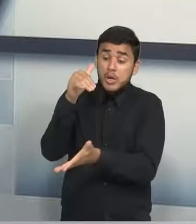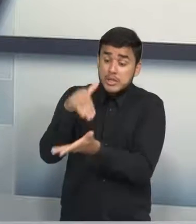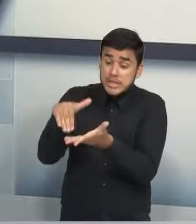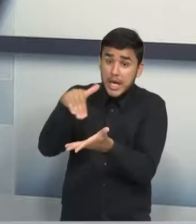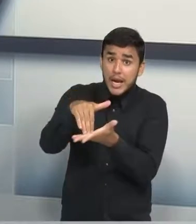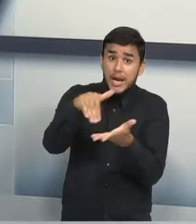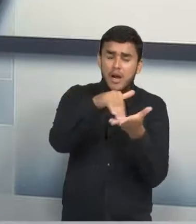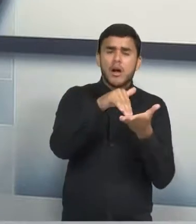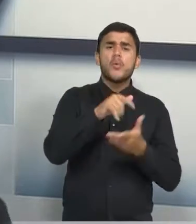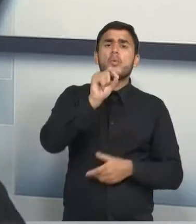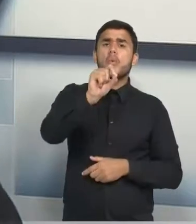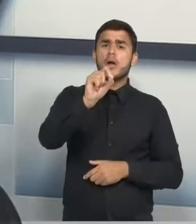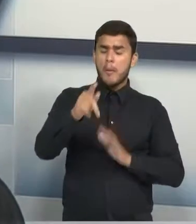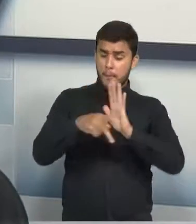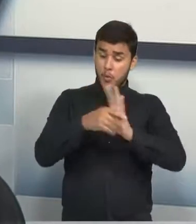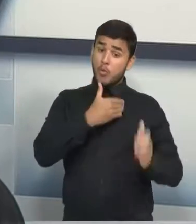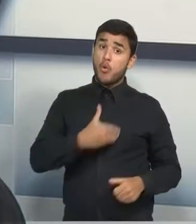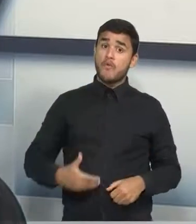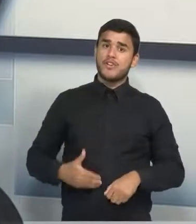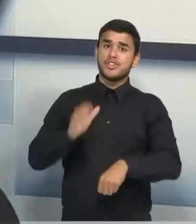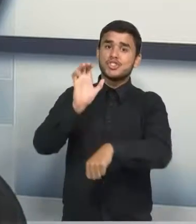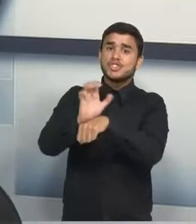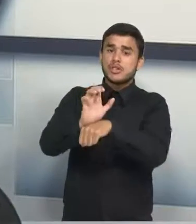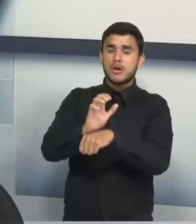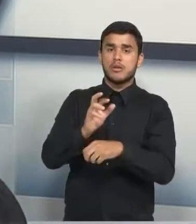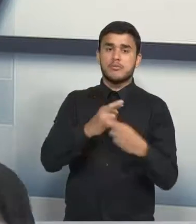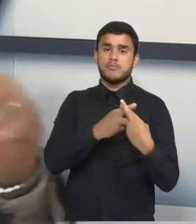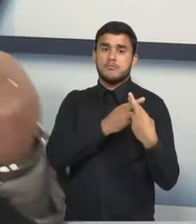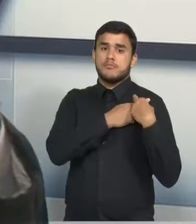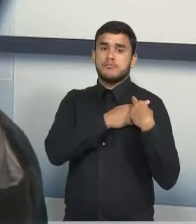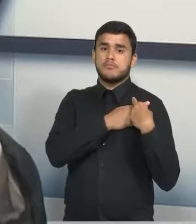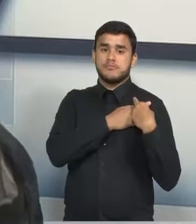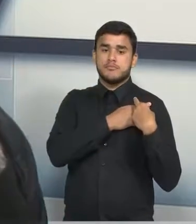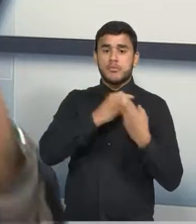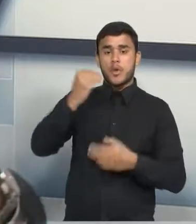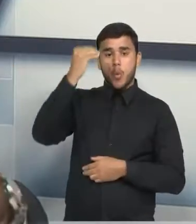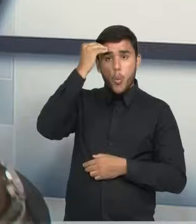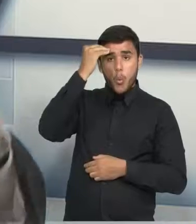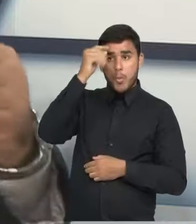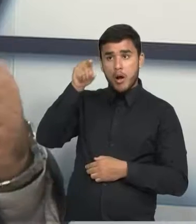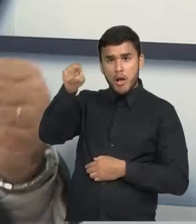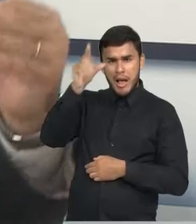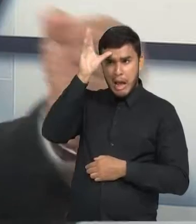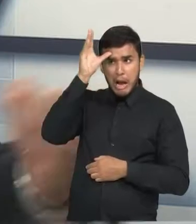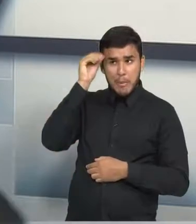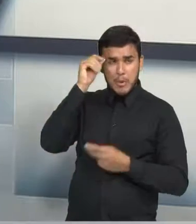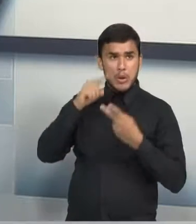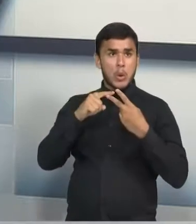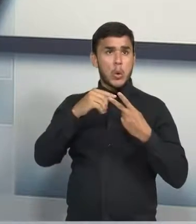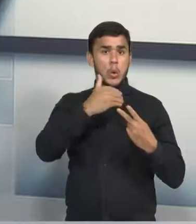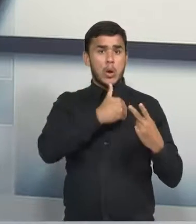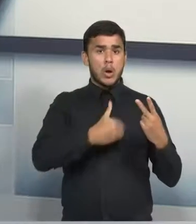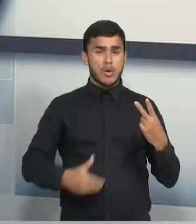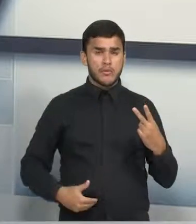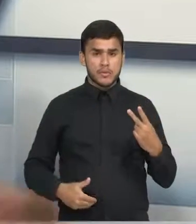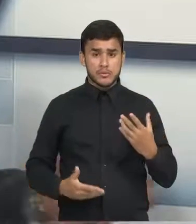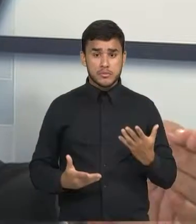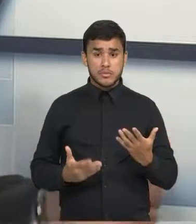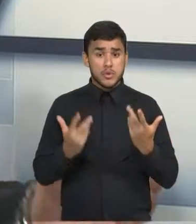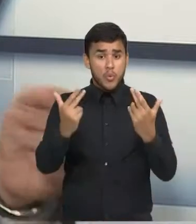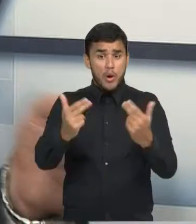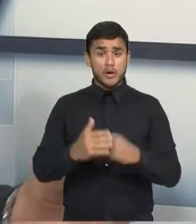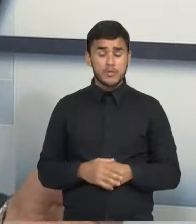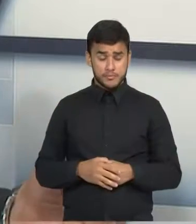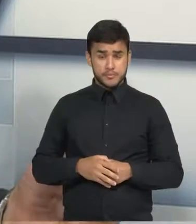estados. Para que os estados e os governadores continuem sendo culpados por um flagelo e não são deles. O governador